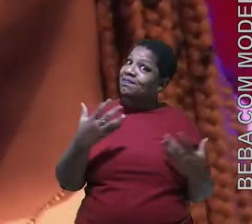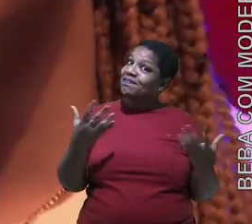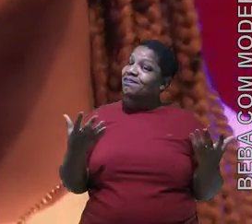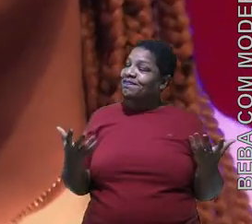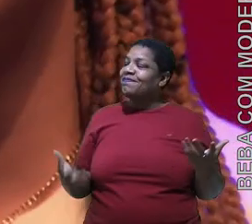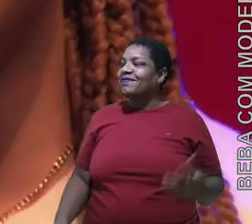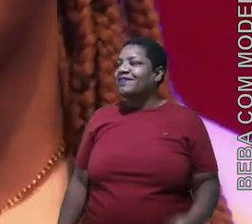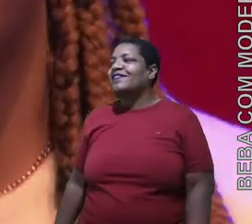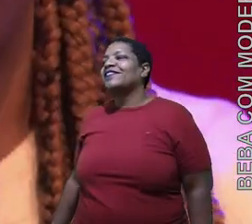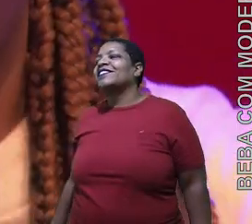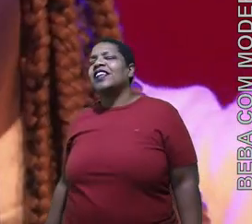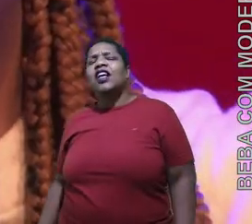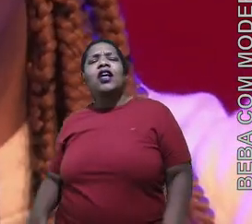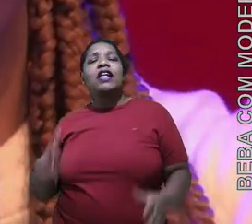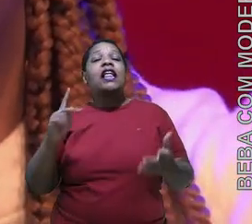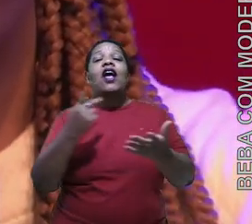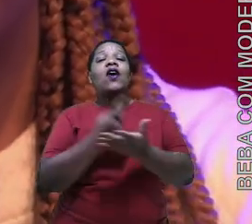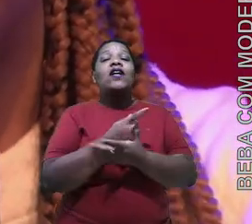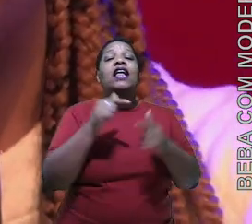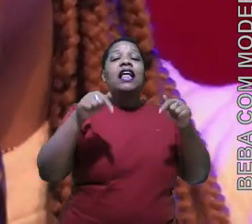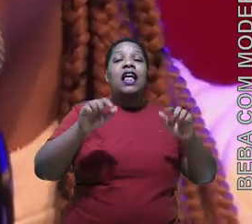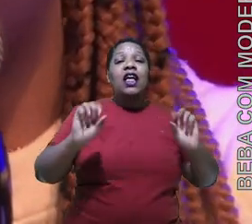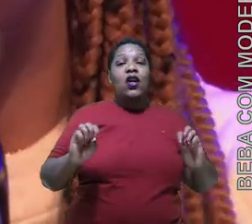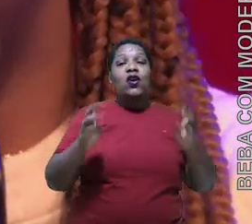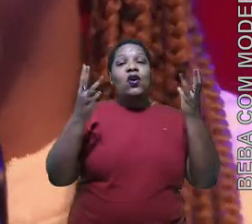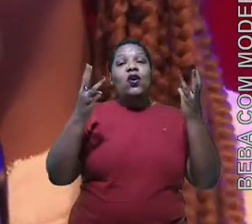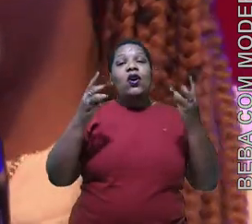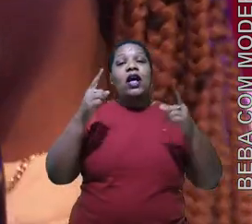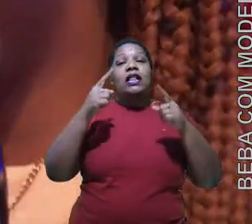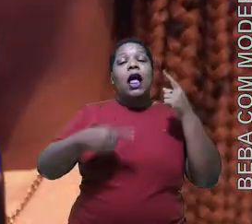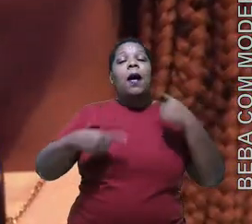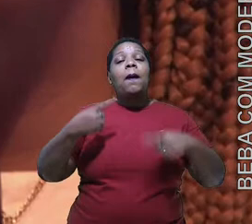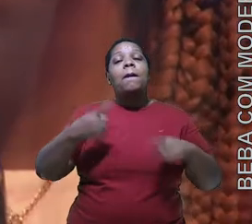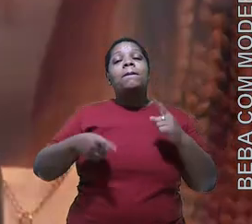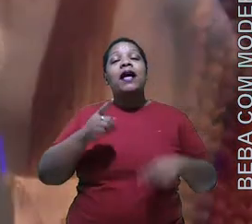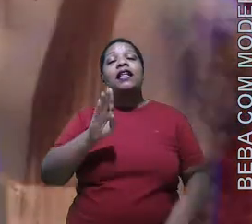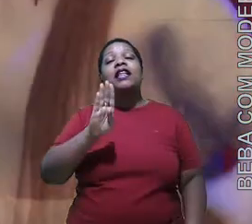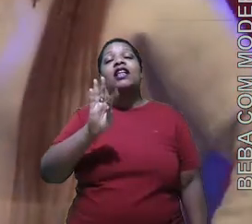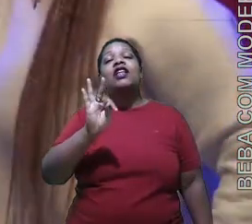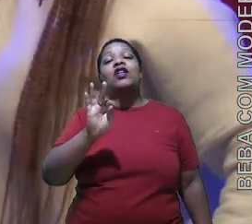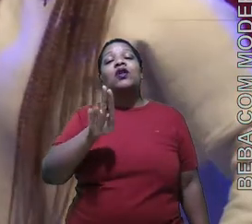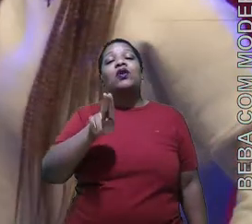que acontecendo aqui é o jogo da banda do PA